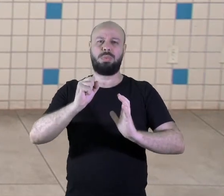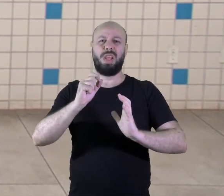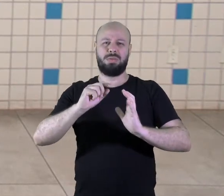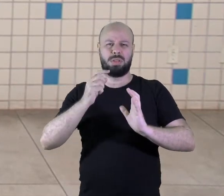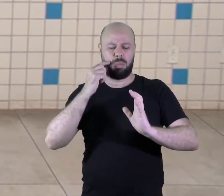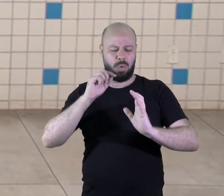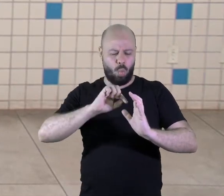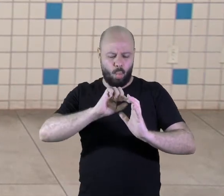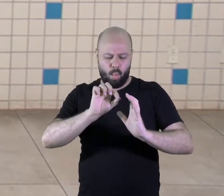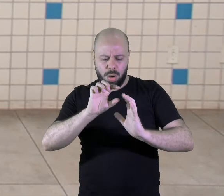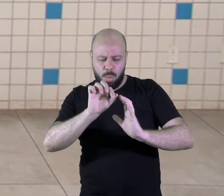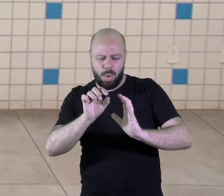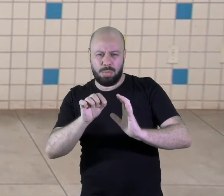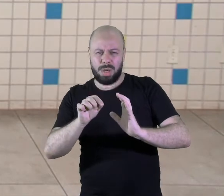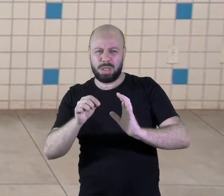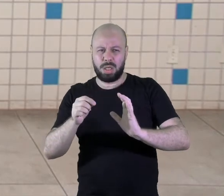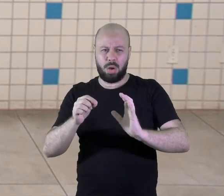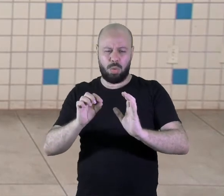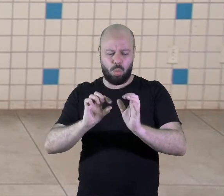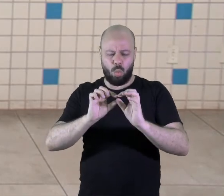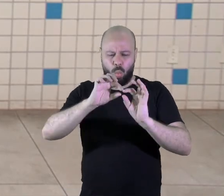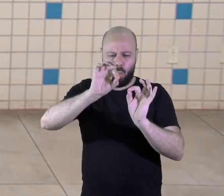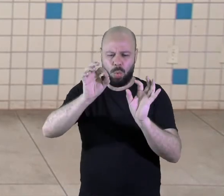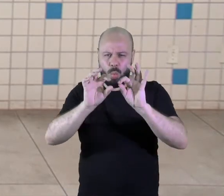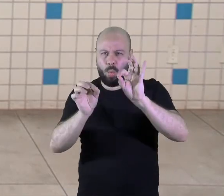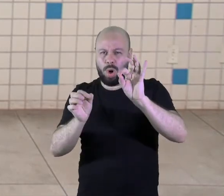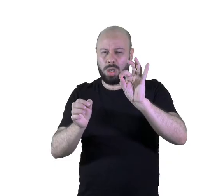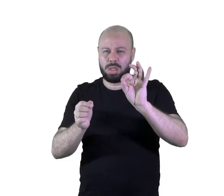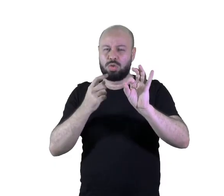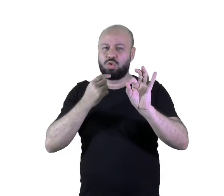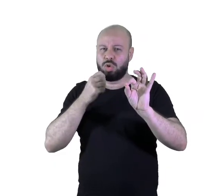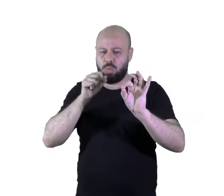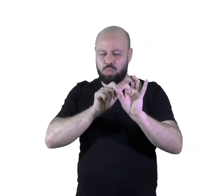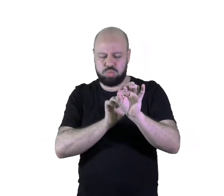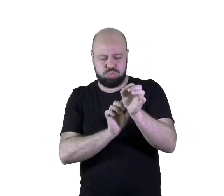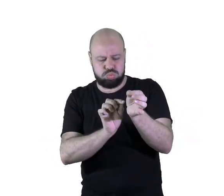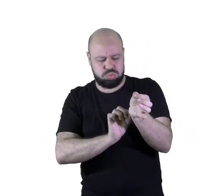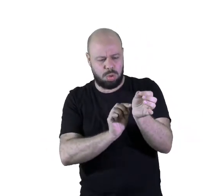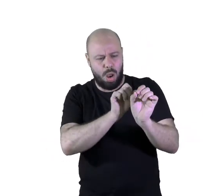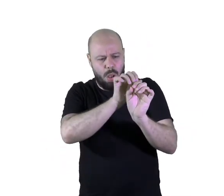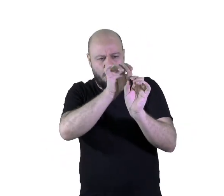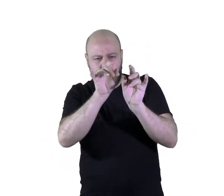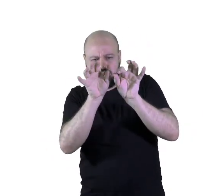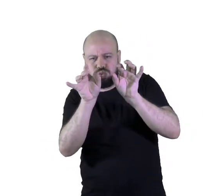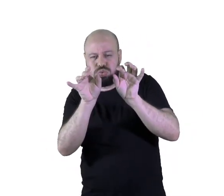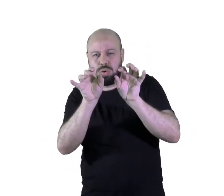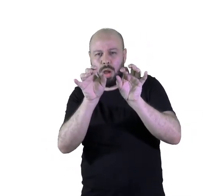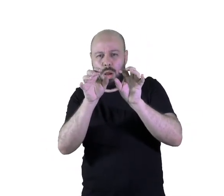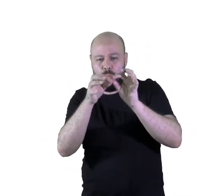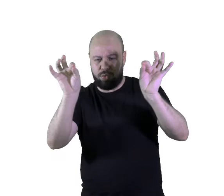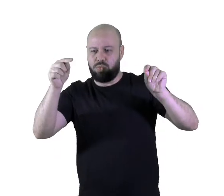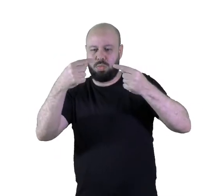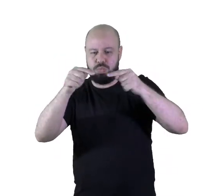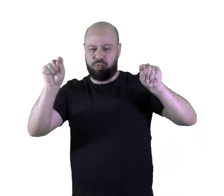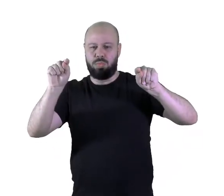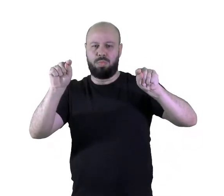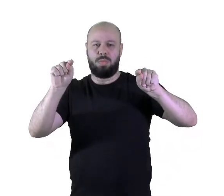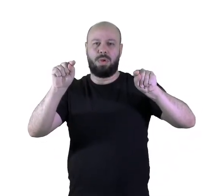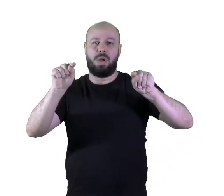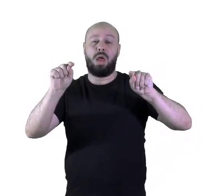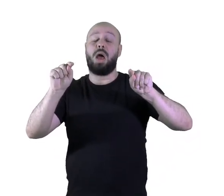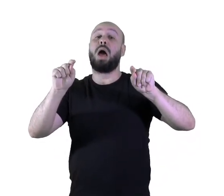vaso sanguíneo que transportam sangue ao cérebro. Os principais sintomas da doença devem ser tratados